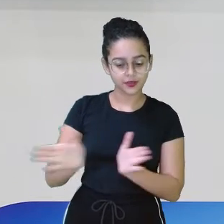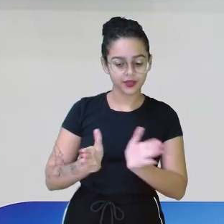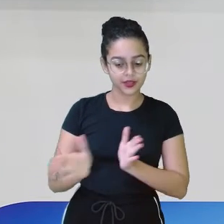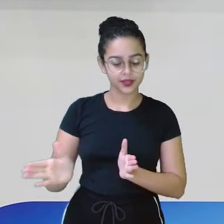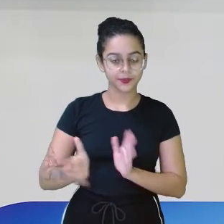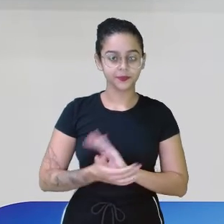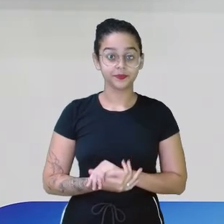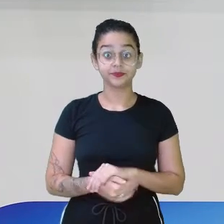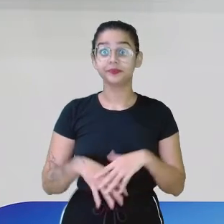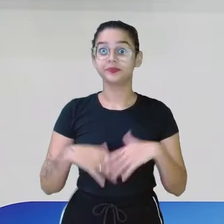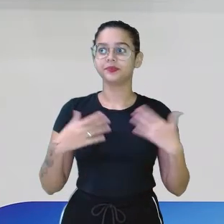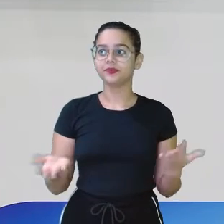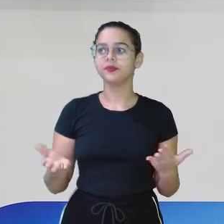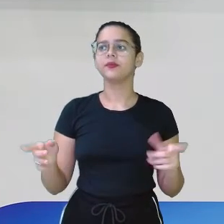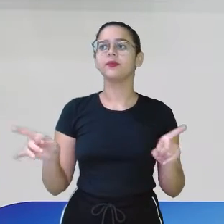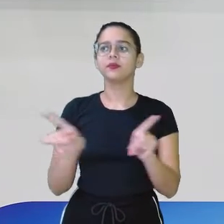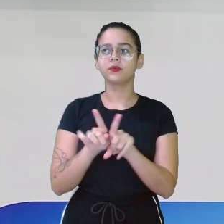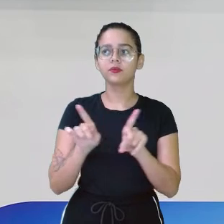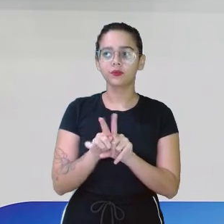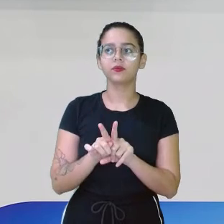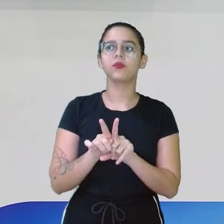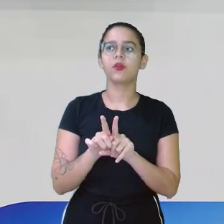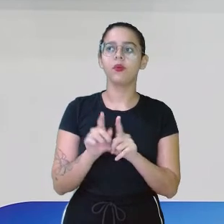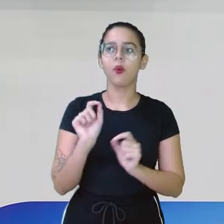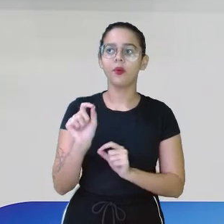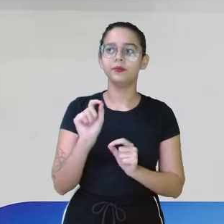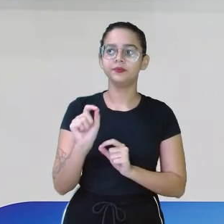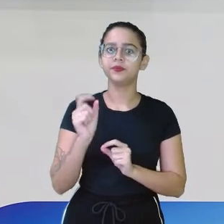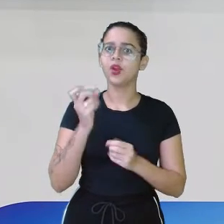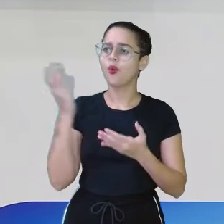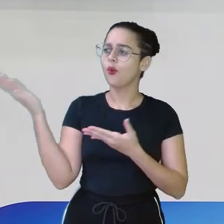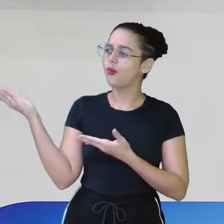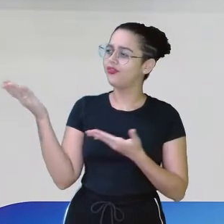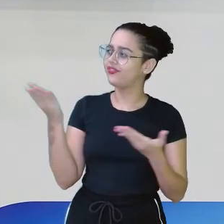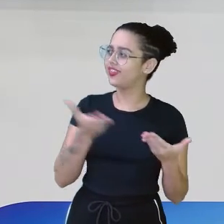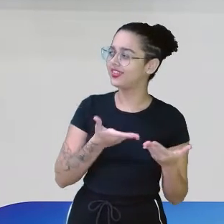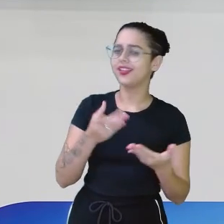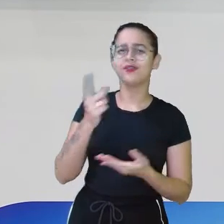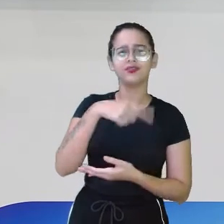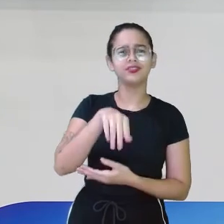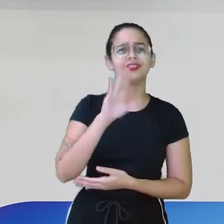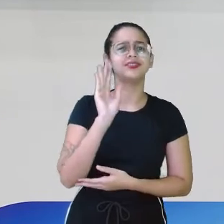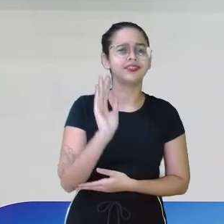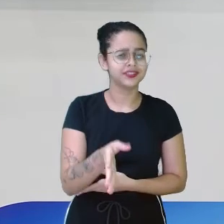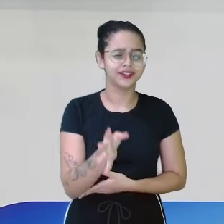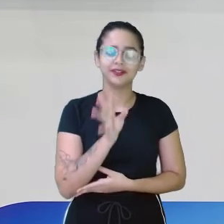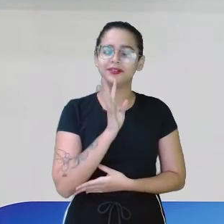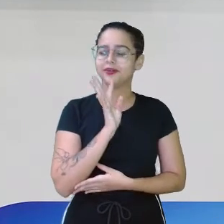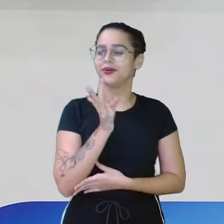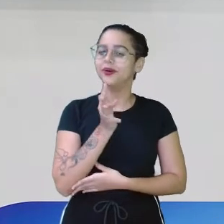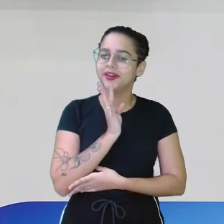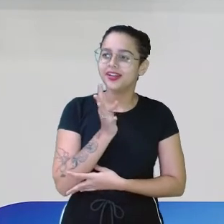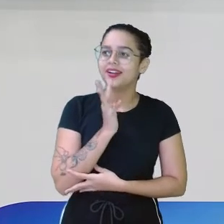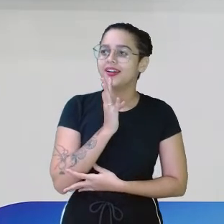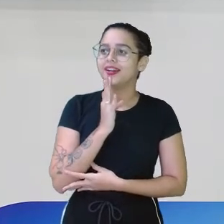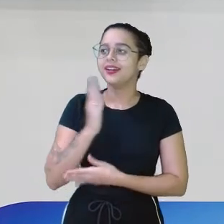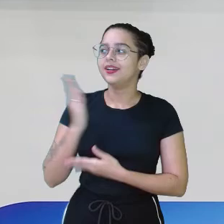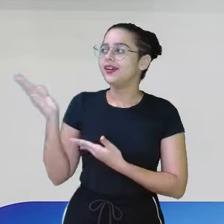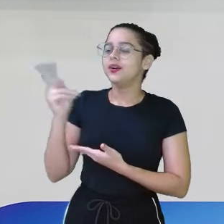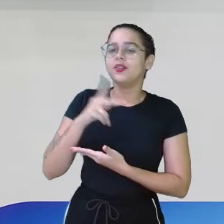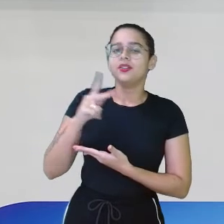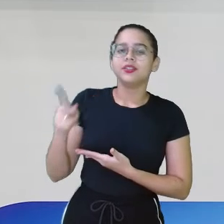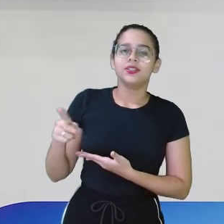aí. E também, gente, uma convidada que vocês já conhecem, né?